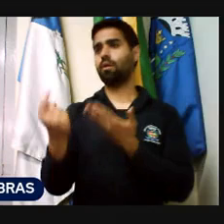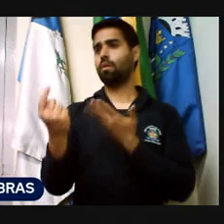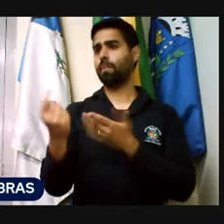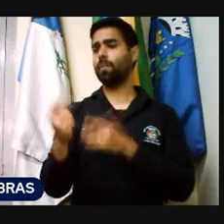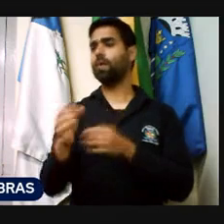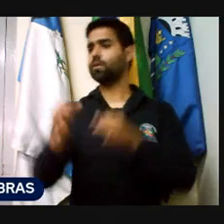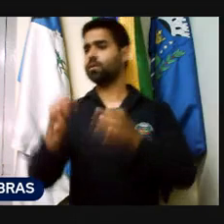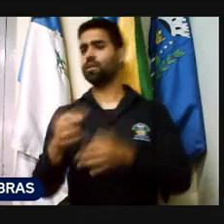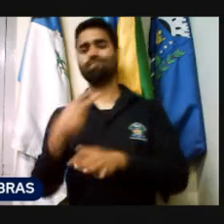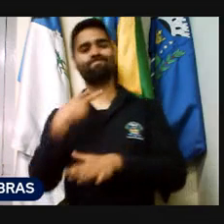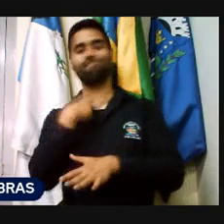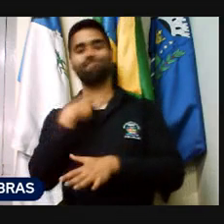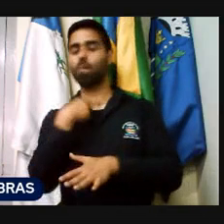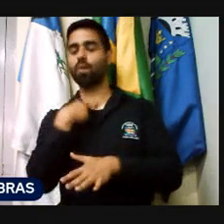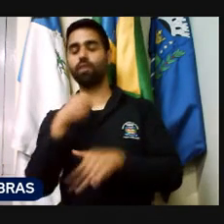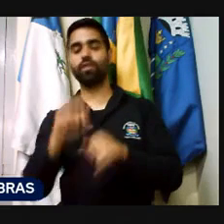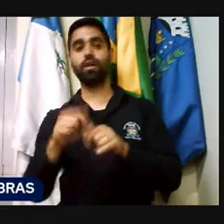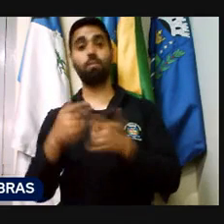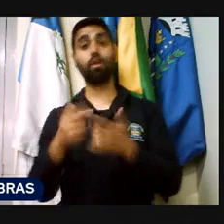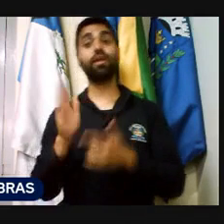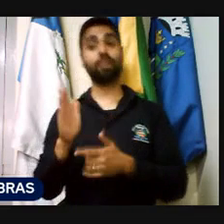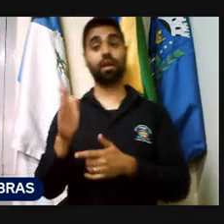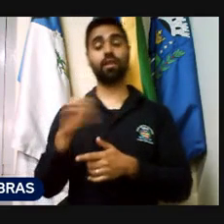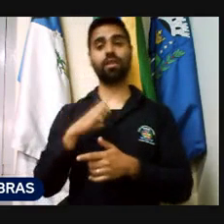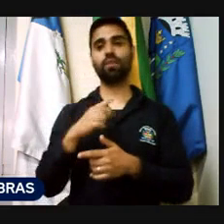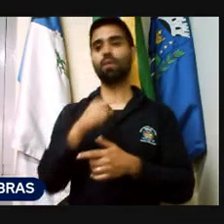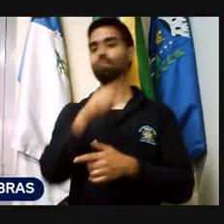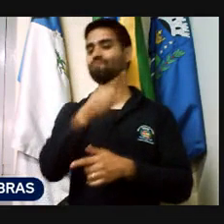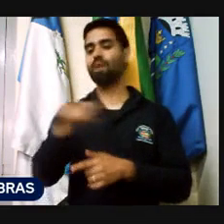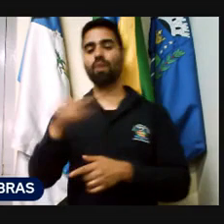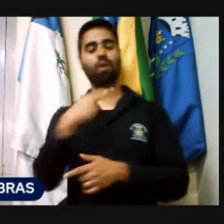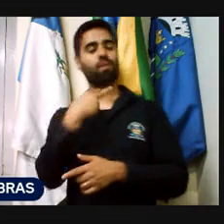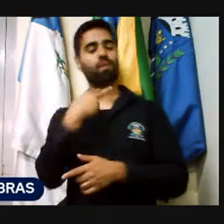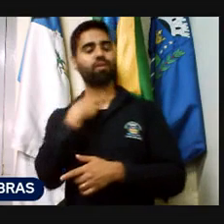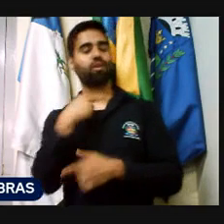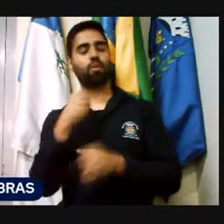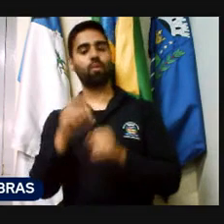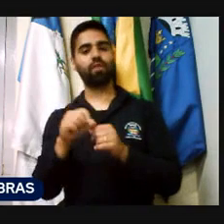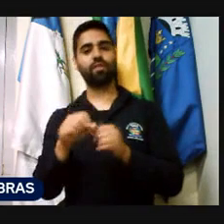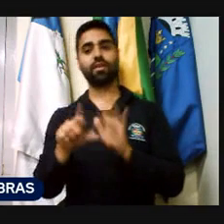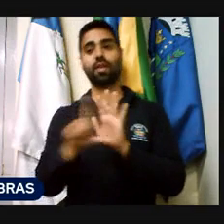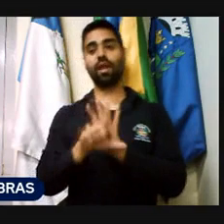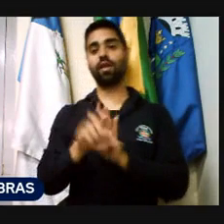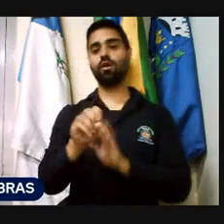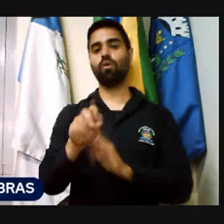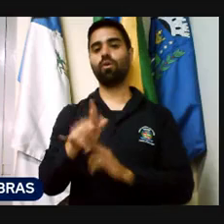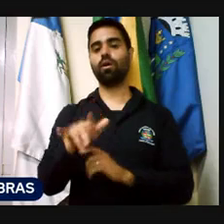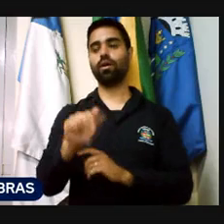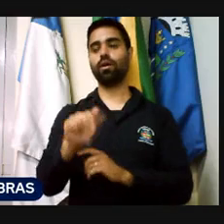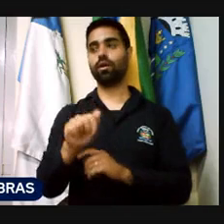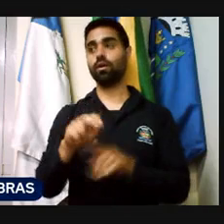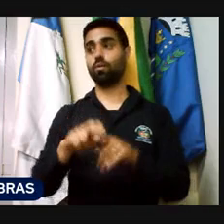não poderia ser feita, pois existe vedação expressa do artigo 185-A da Lei Orgânica Municipal. Assim, sem